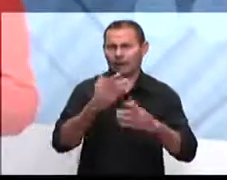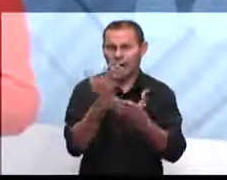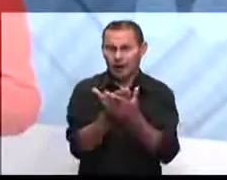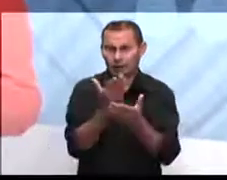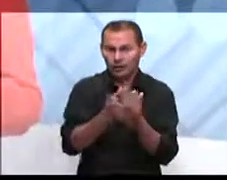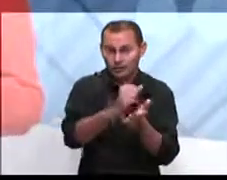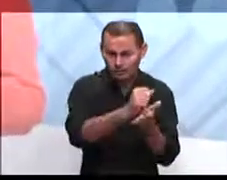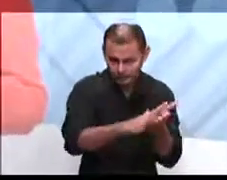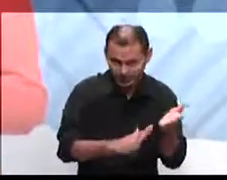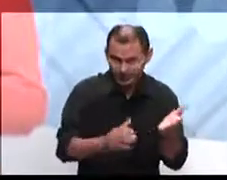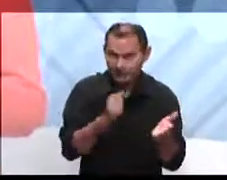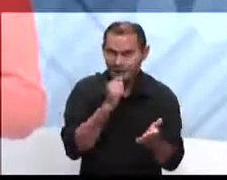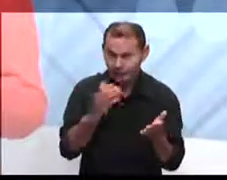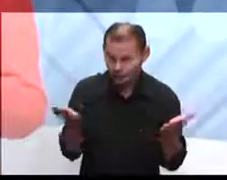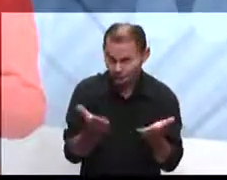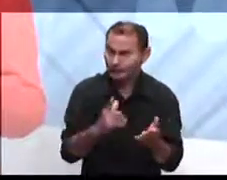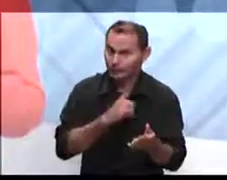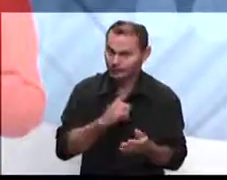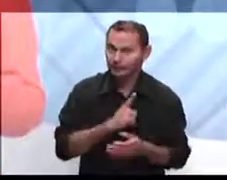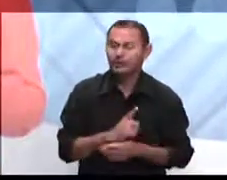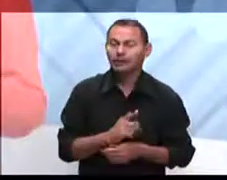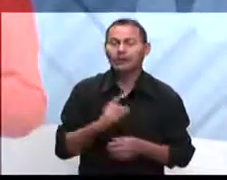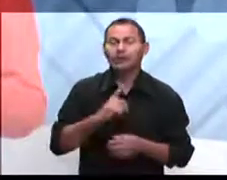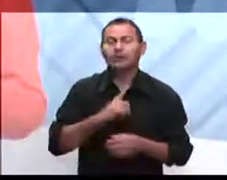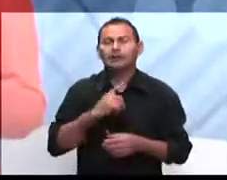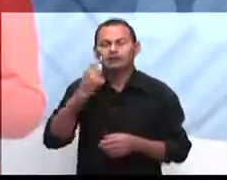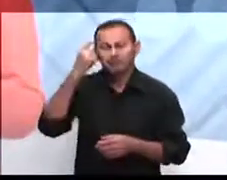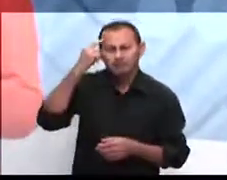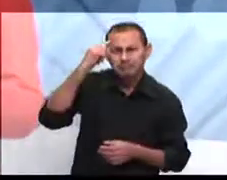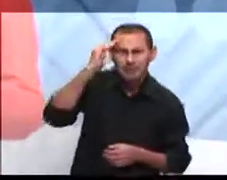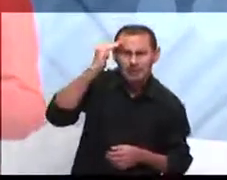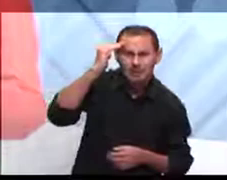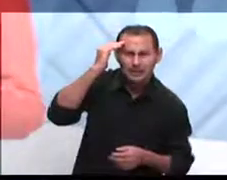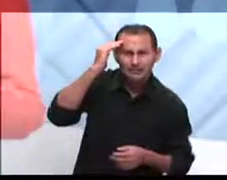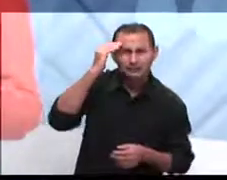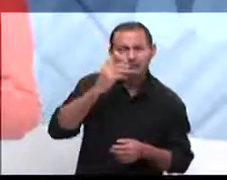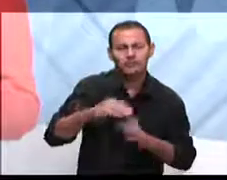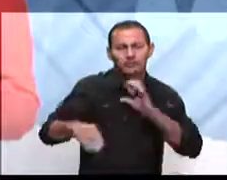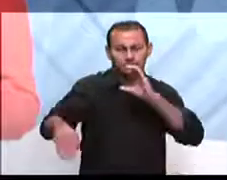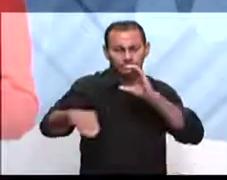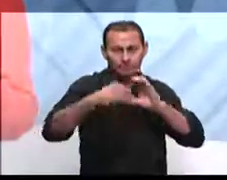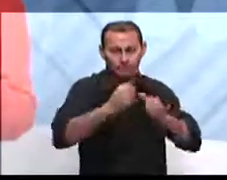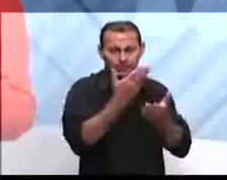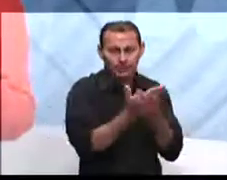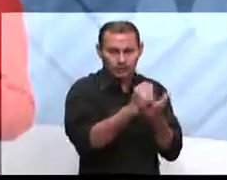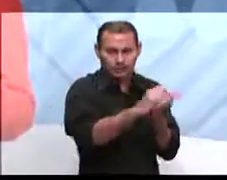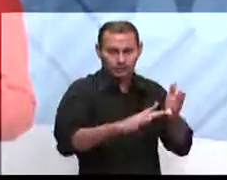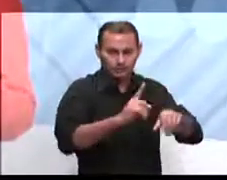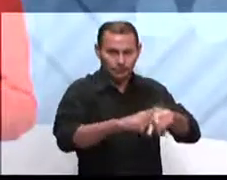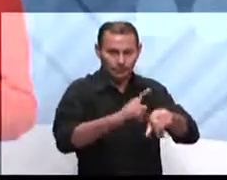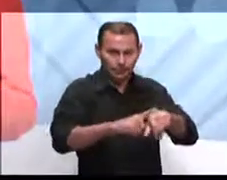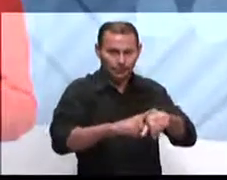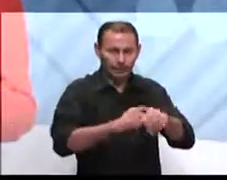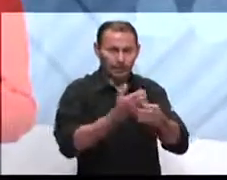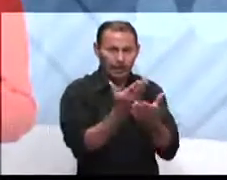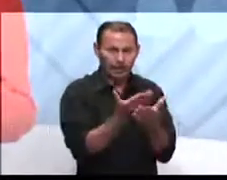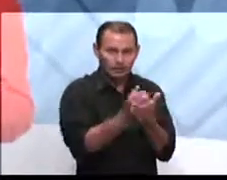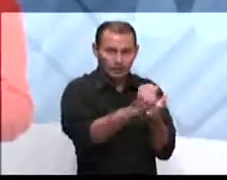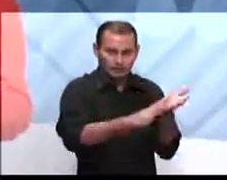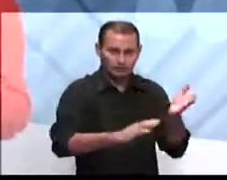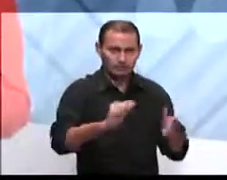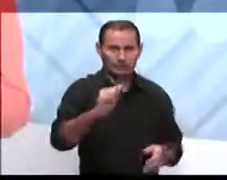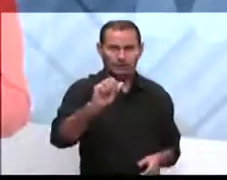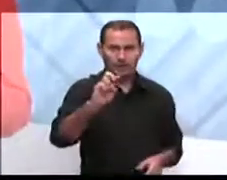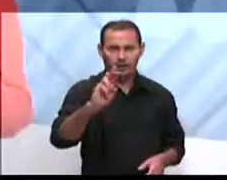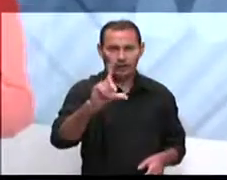aula atividade. Então, quem tiver dúvidas, tá? Encaminhe ali naquele momento, né, da aula atividade,